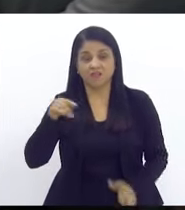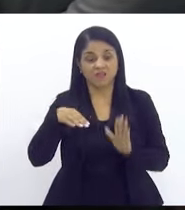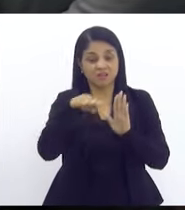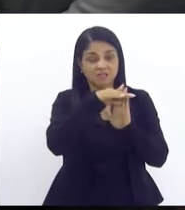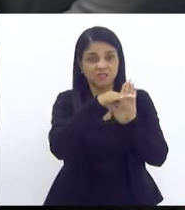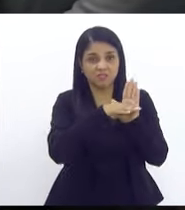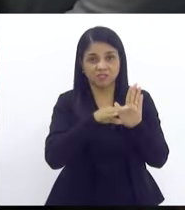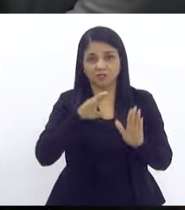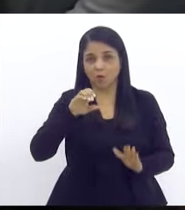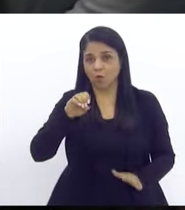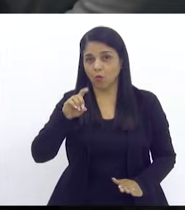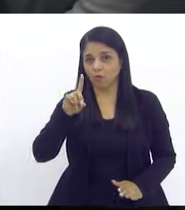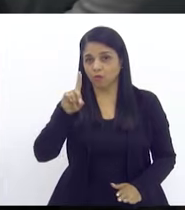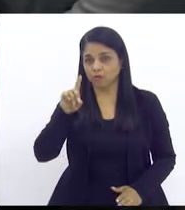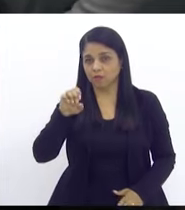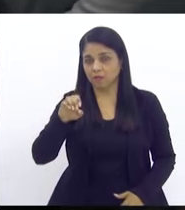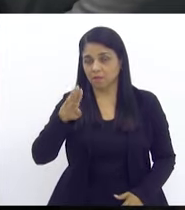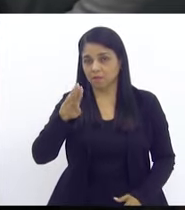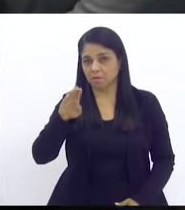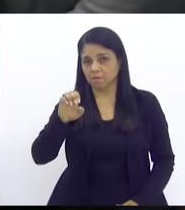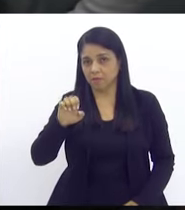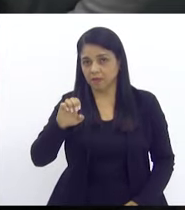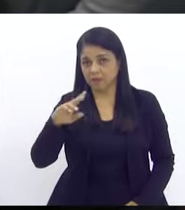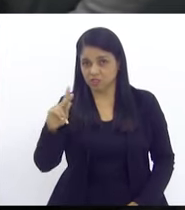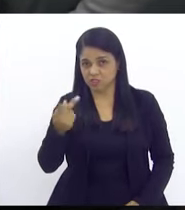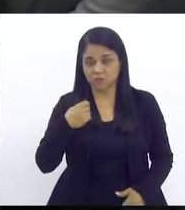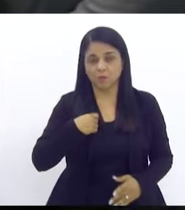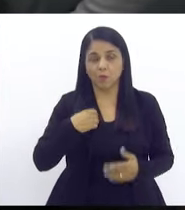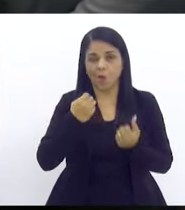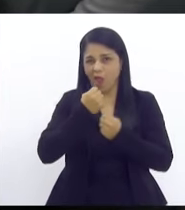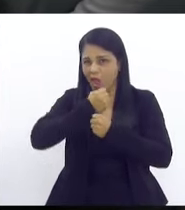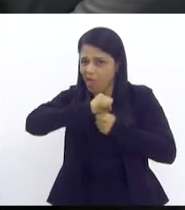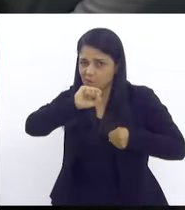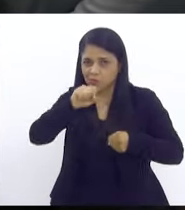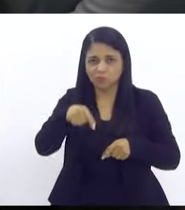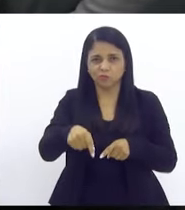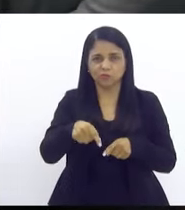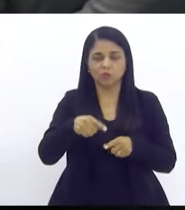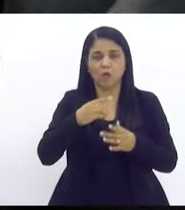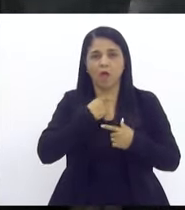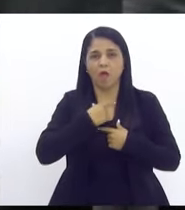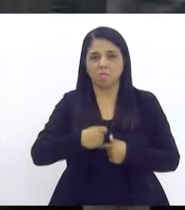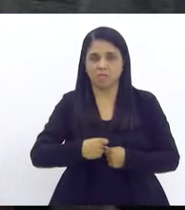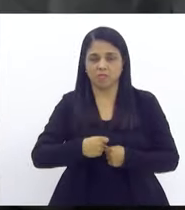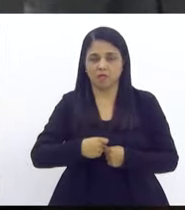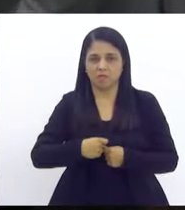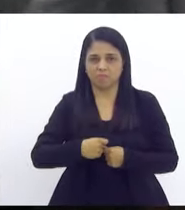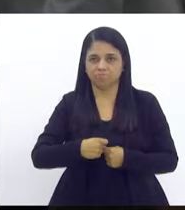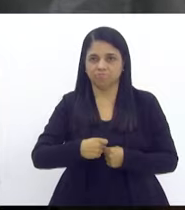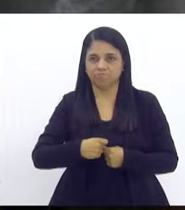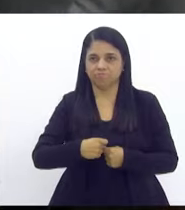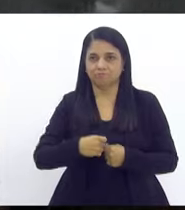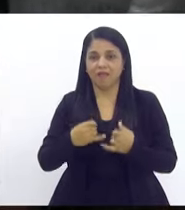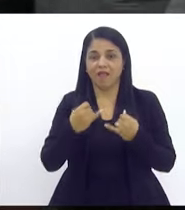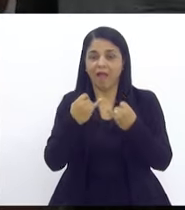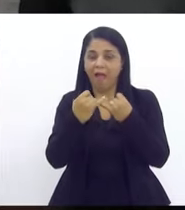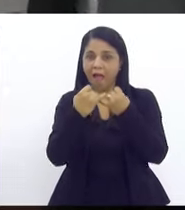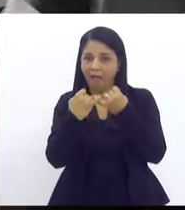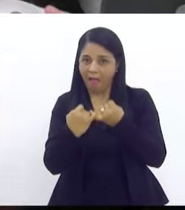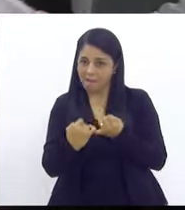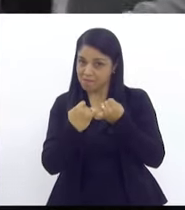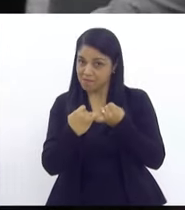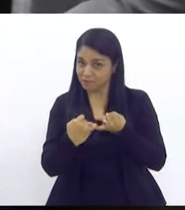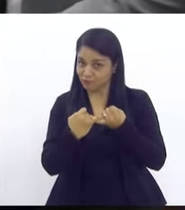amante. Então, deixar aqui o meu repúdio a essa medalha. Amante. É uma pena que a